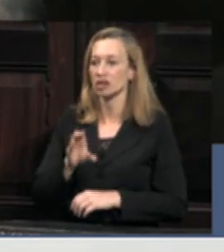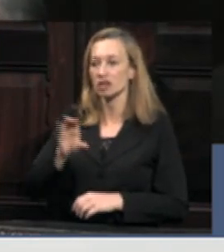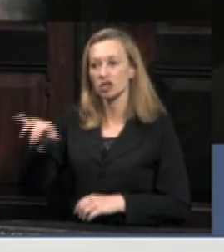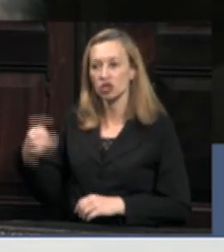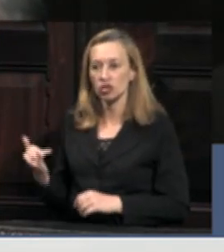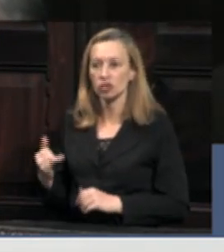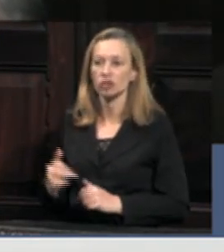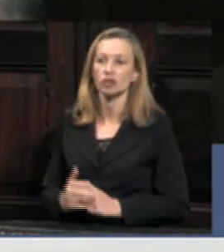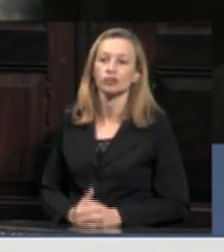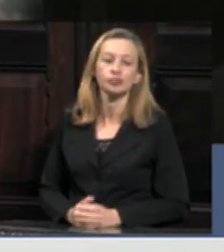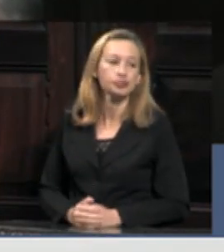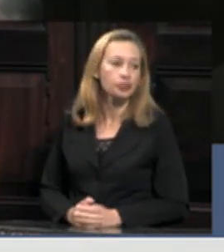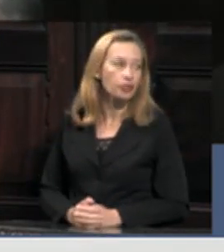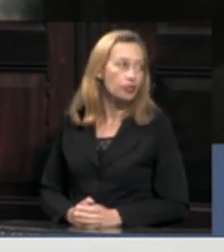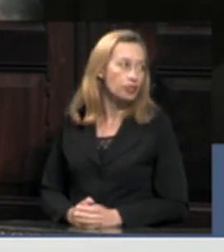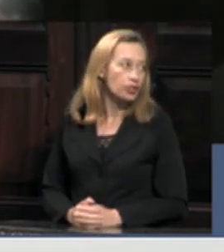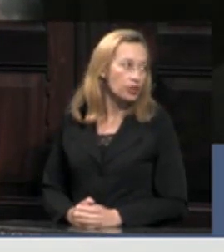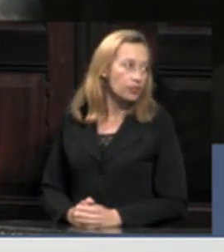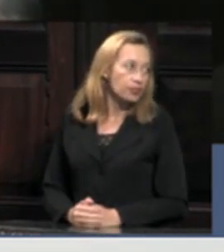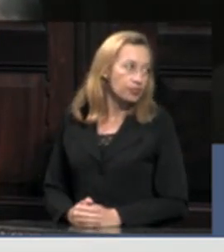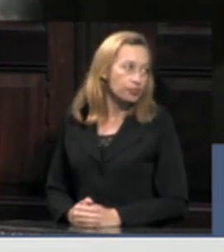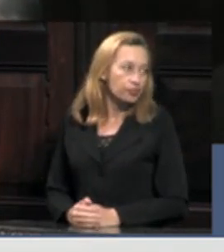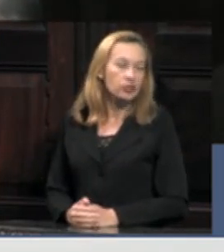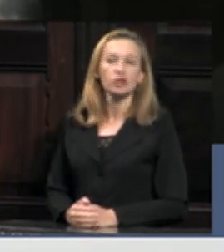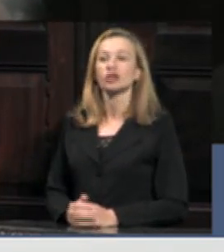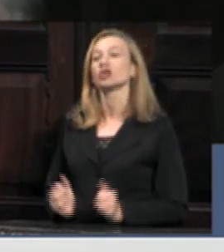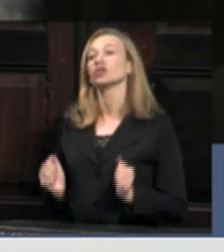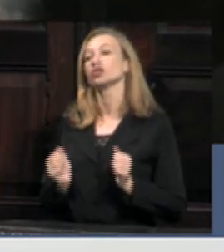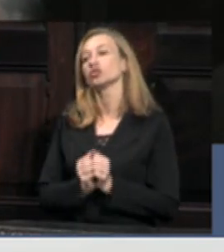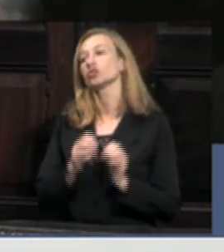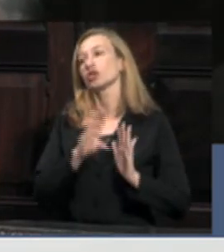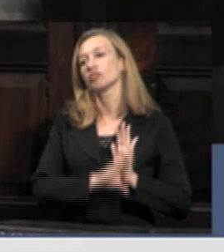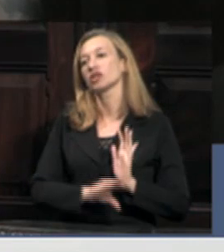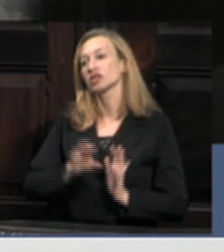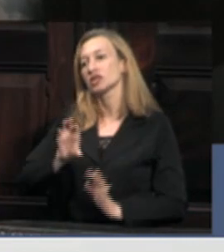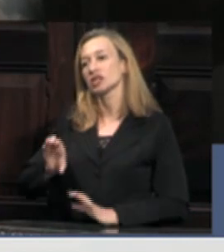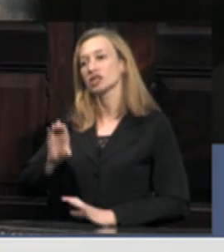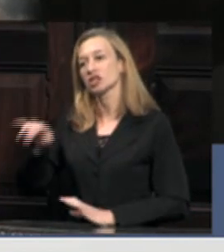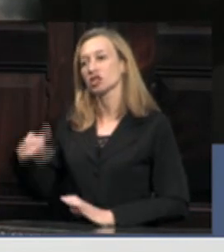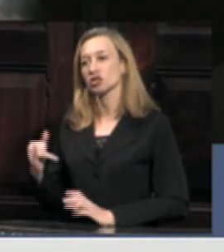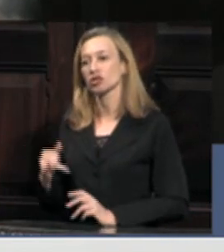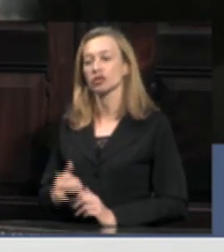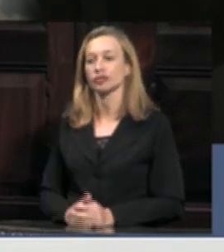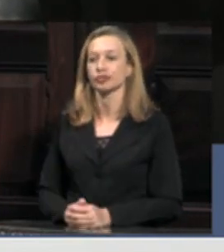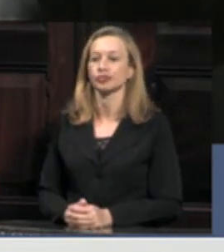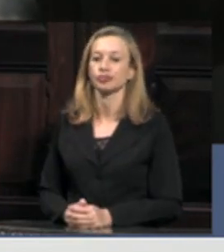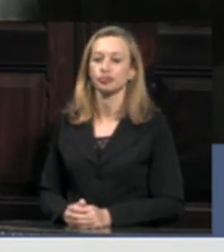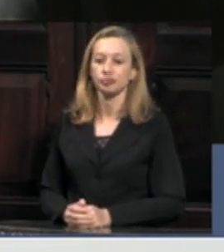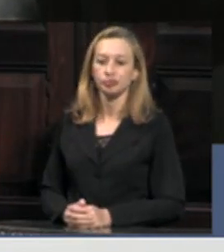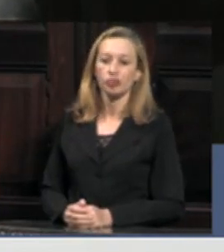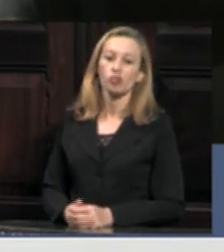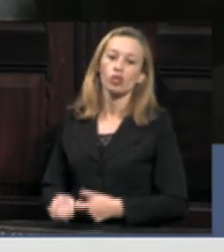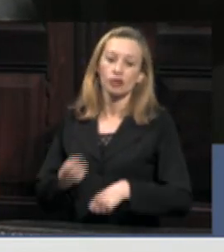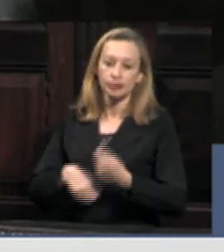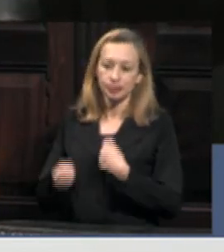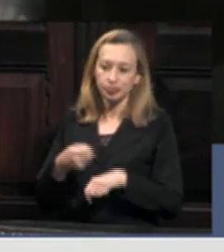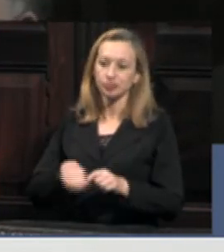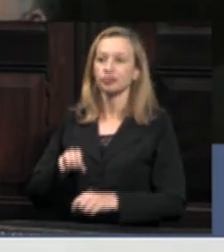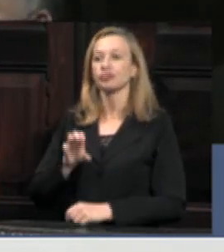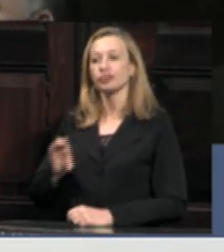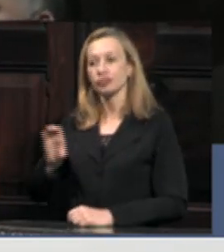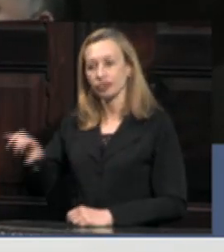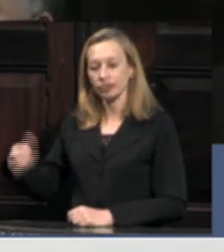arrecadação, fiscalização dos tributos estaduais favorável com a emenda da CCJ. De Orçamento, Fiscalização Financeira e Controle favorável com a emenda da